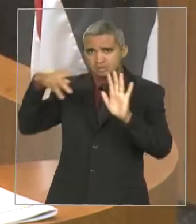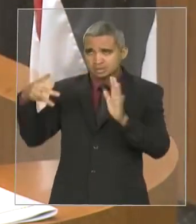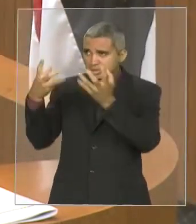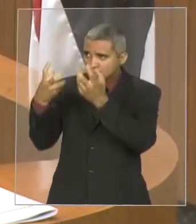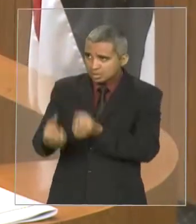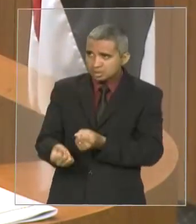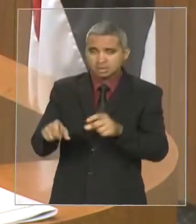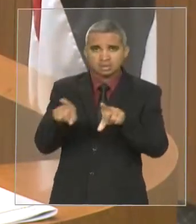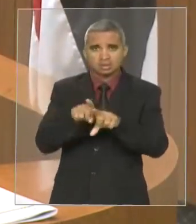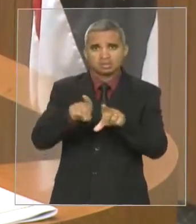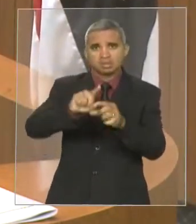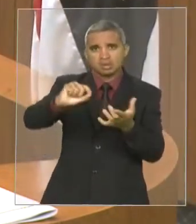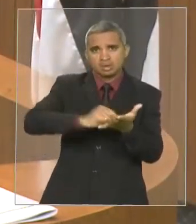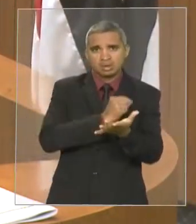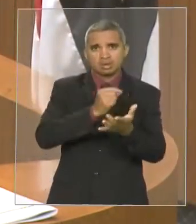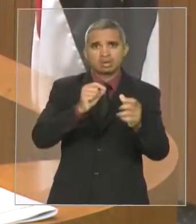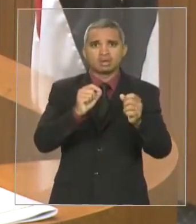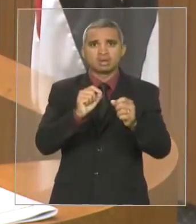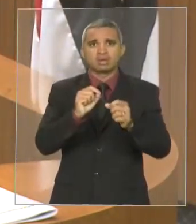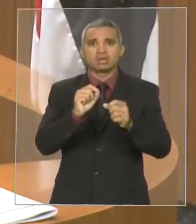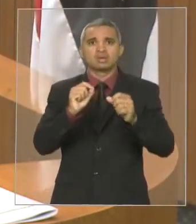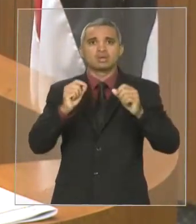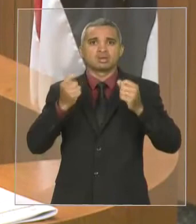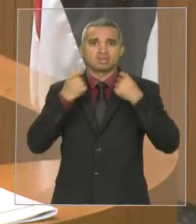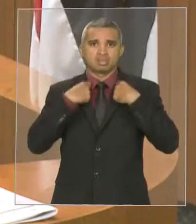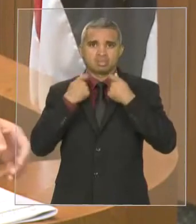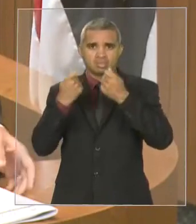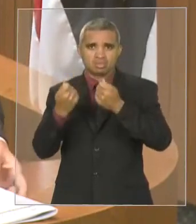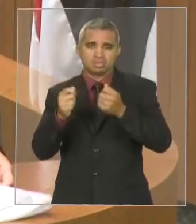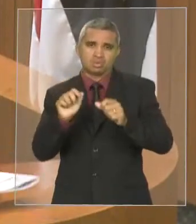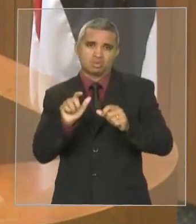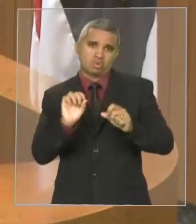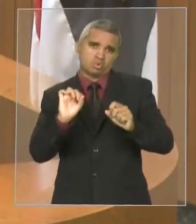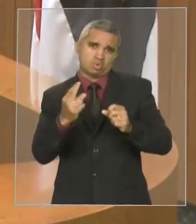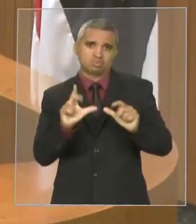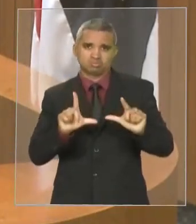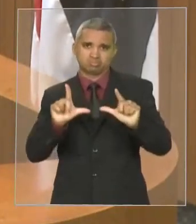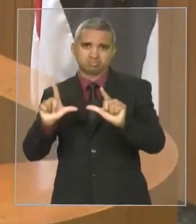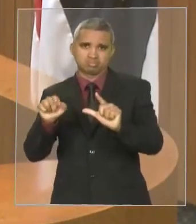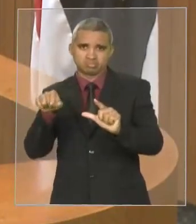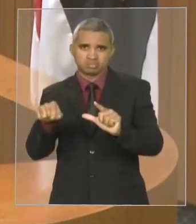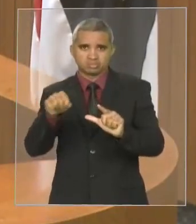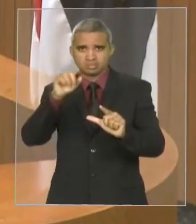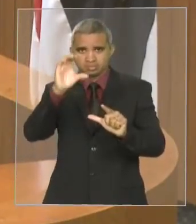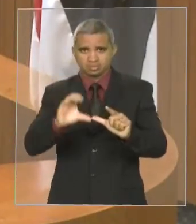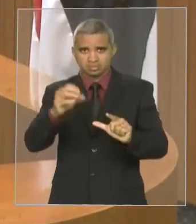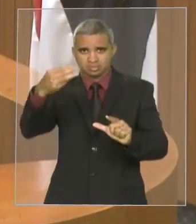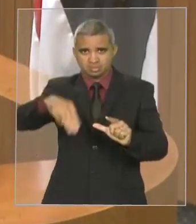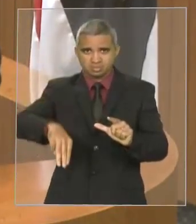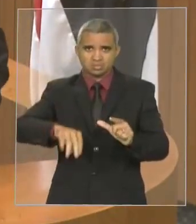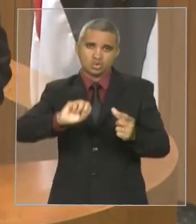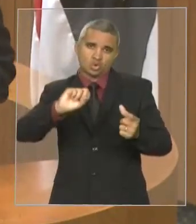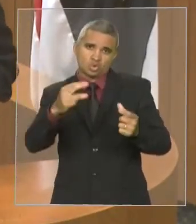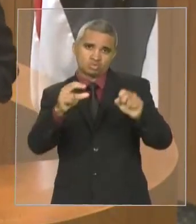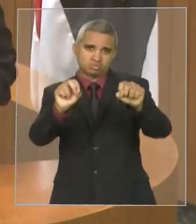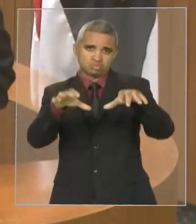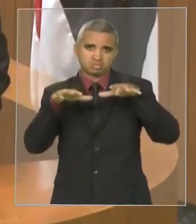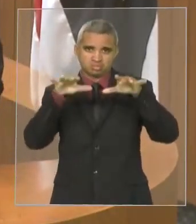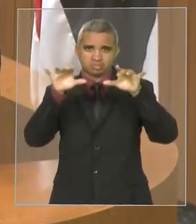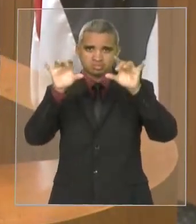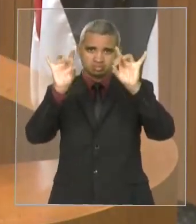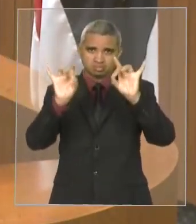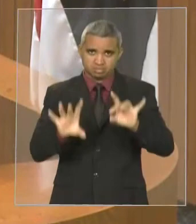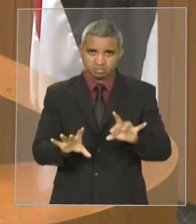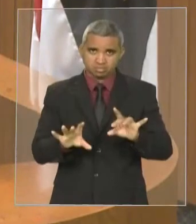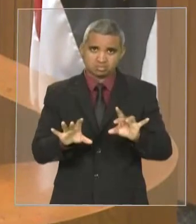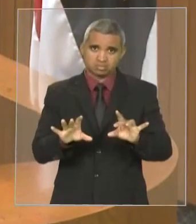cidadão e realizar sessões solenes. Portanto, senhor presidente, acho que essa casa tem que tomar realmente, assumir o seu papel